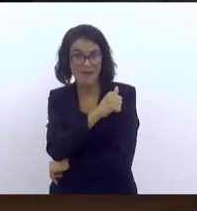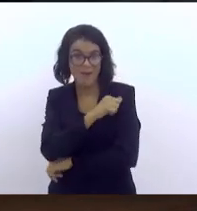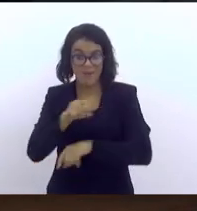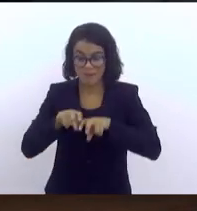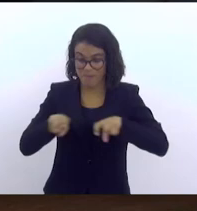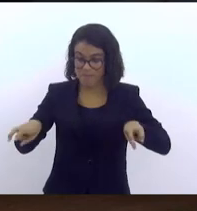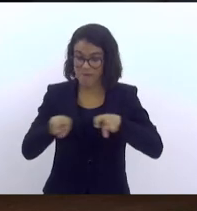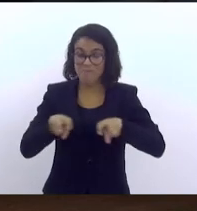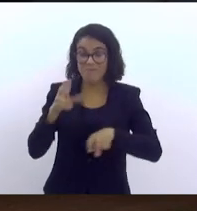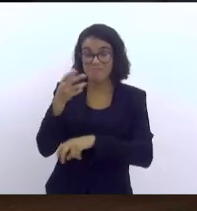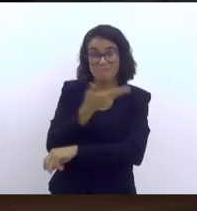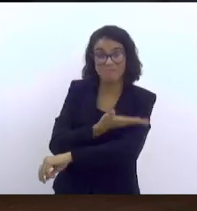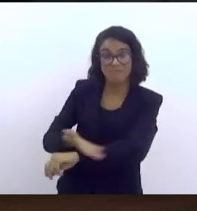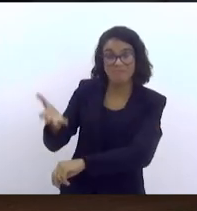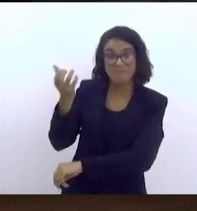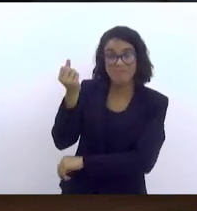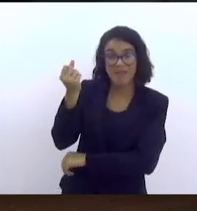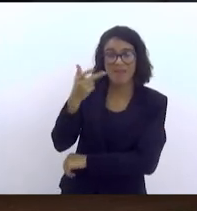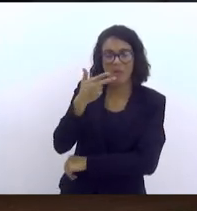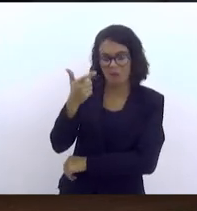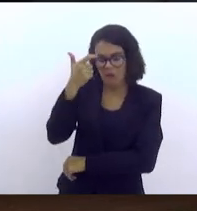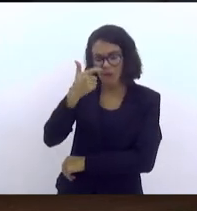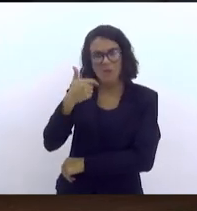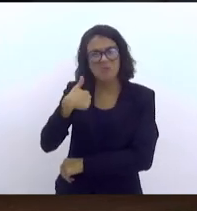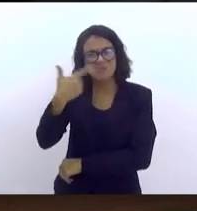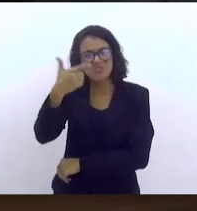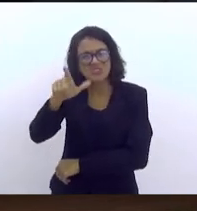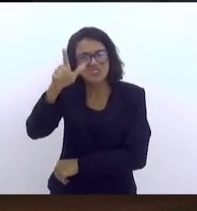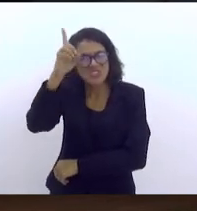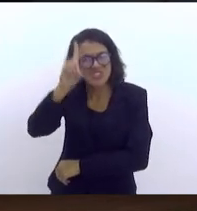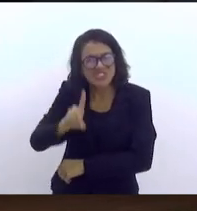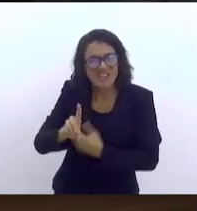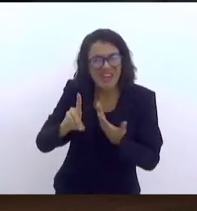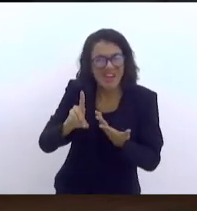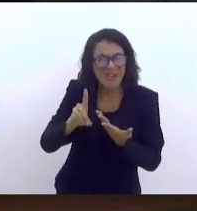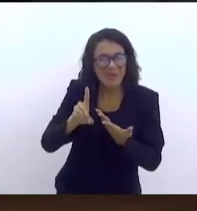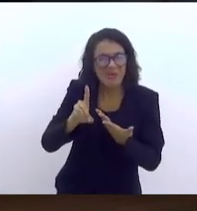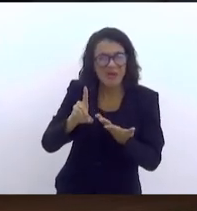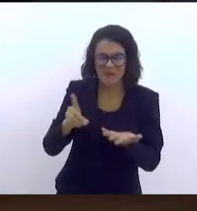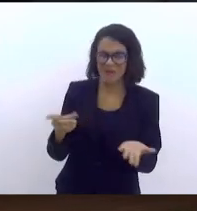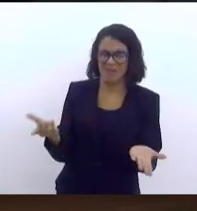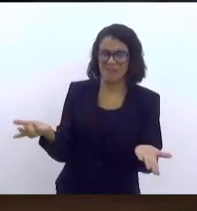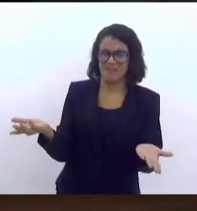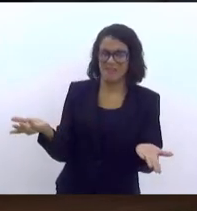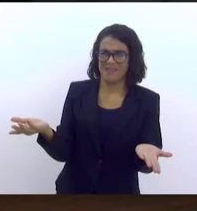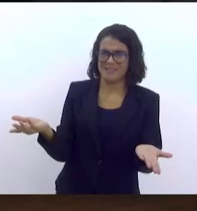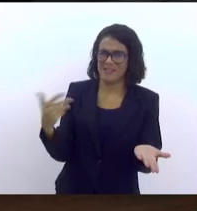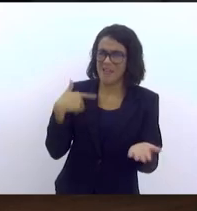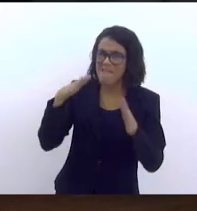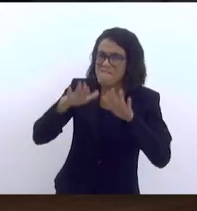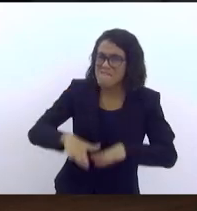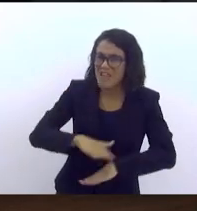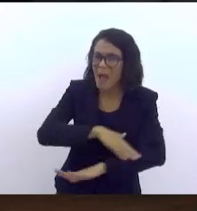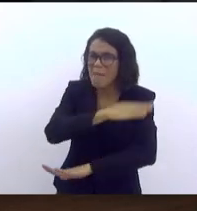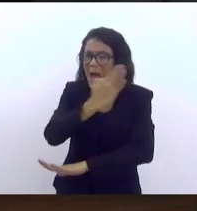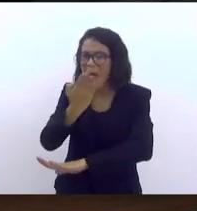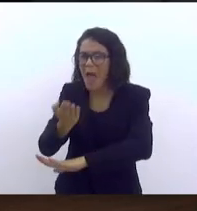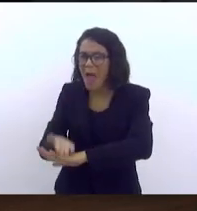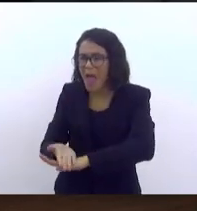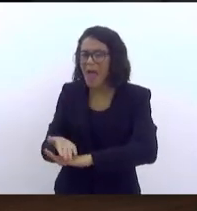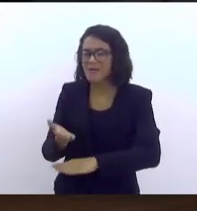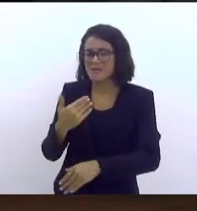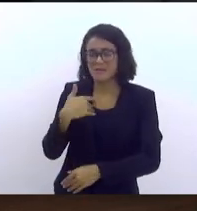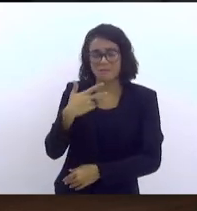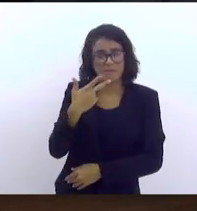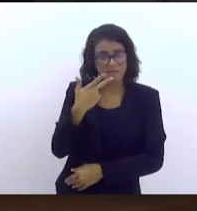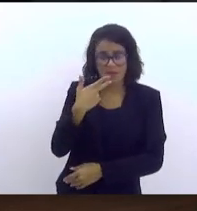profissional Branco falou que eu não tinha o direito de me sentir satisfeitas Eu só fiquei tipo caramba a gente vai ter que ficar até mais tarde ela disse